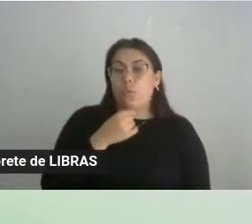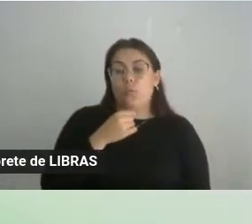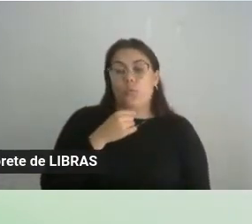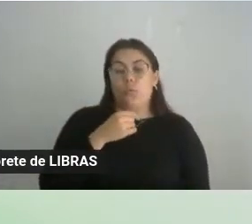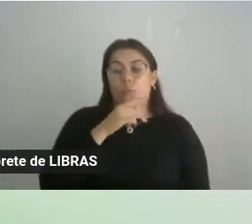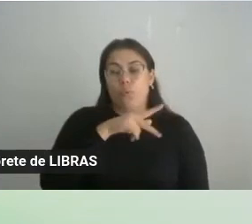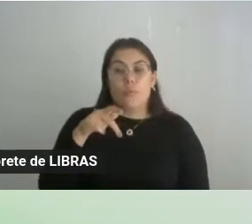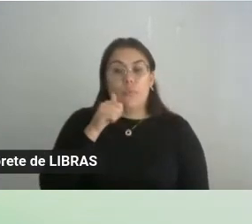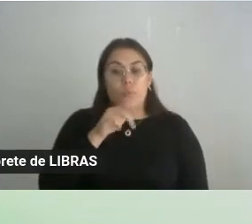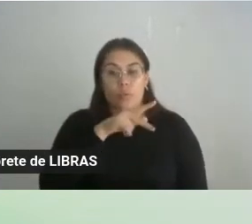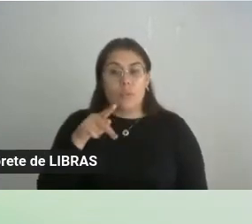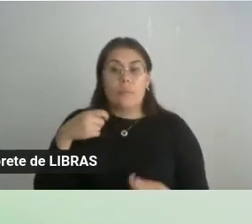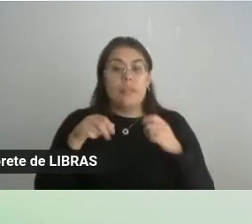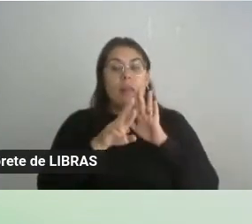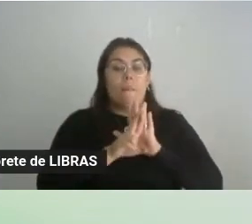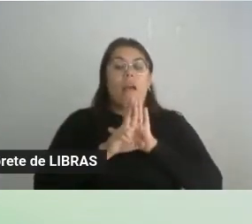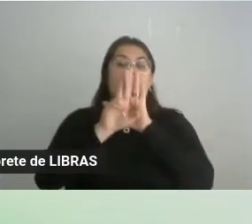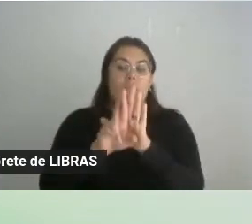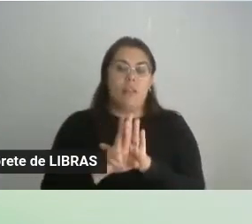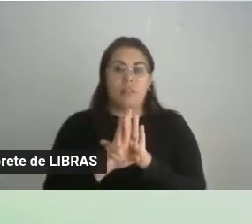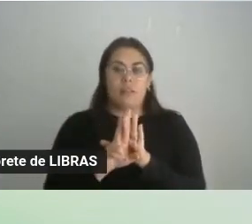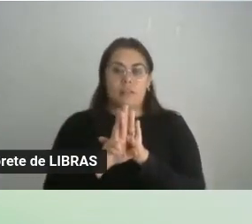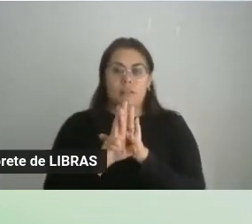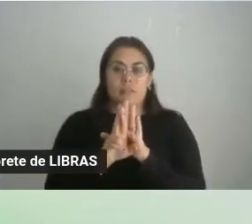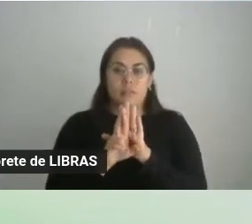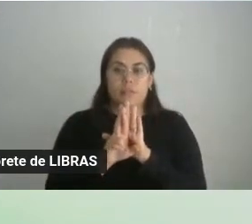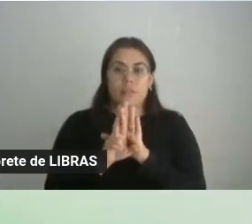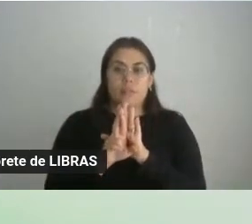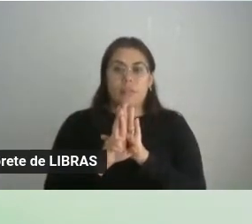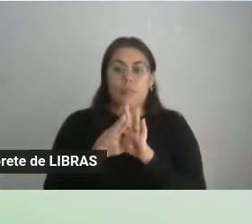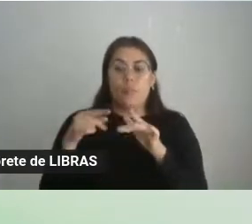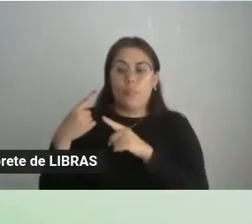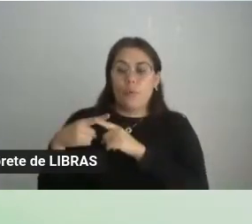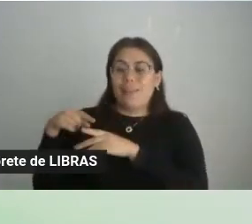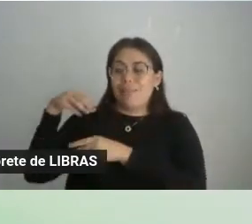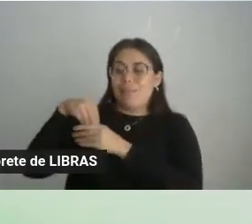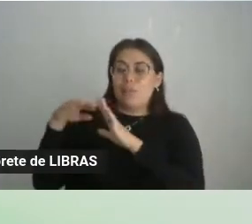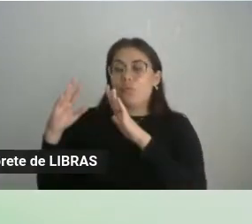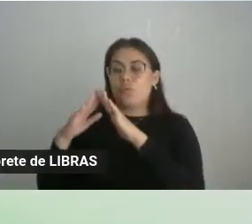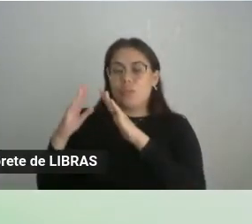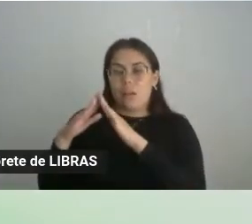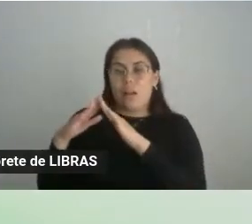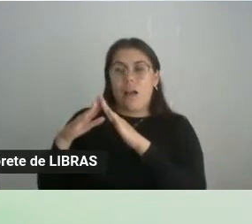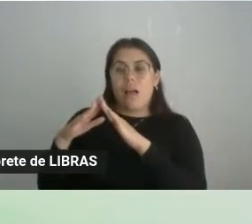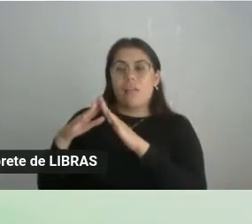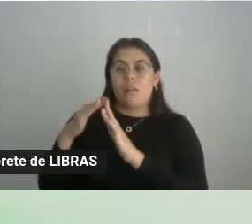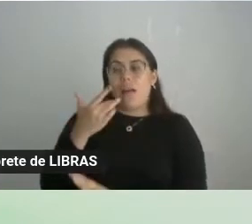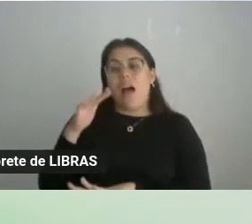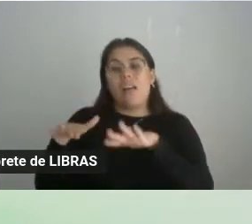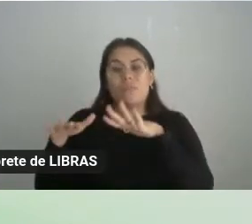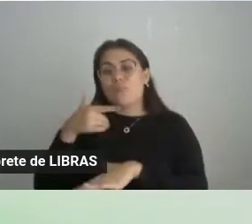perceber que a criança tem uma referência errada ou não muito boa, tentar demovê-la dessa ideia, conversando,